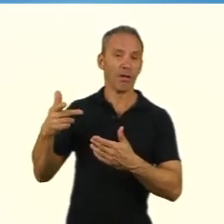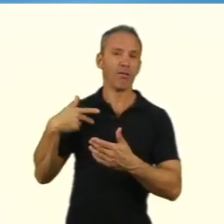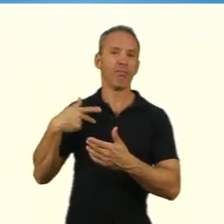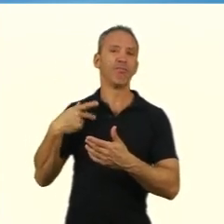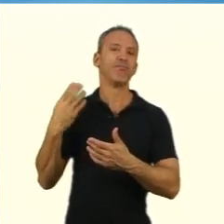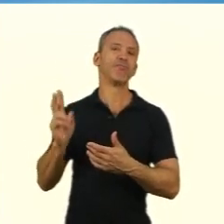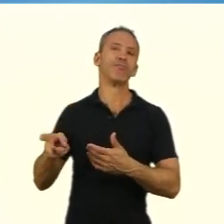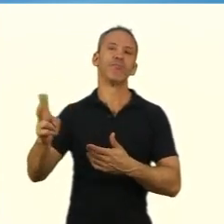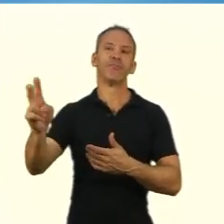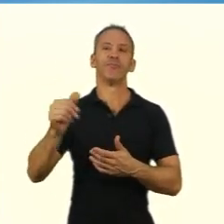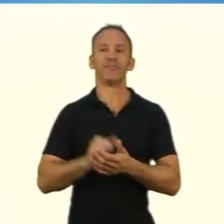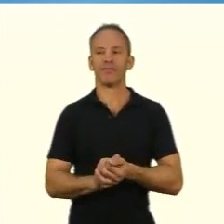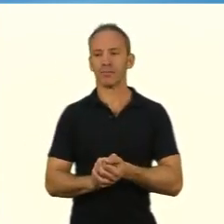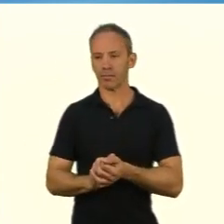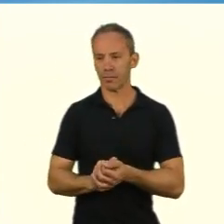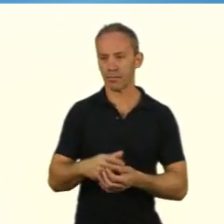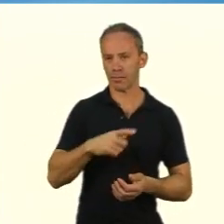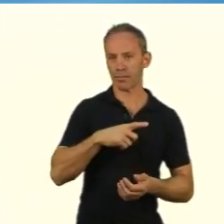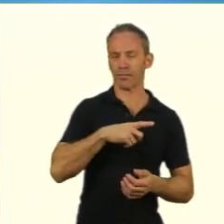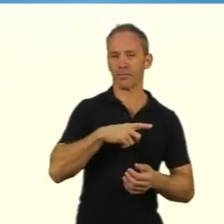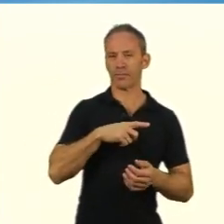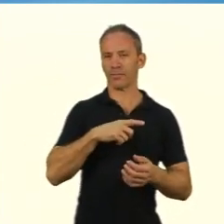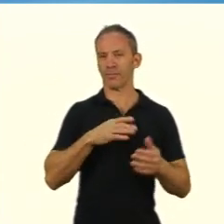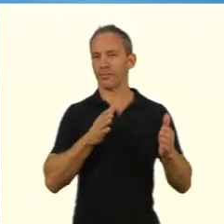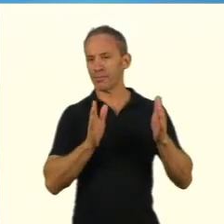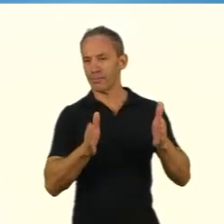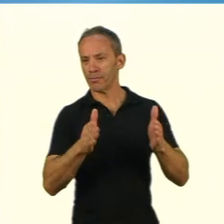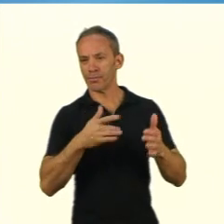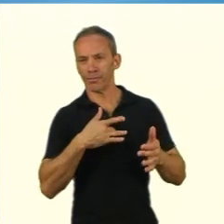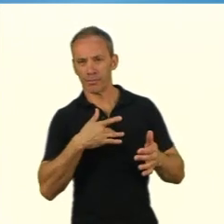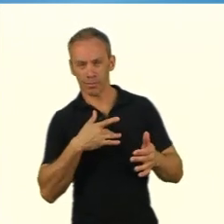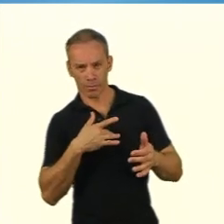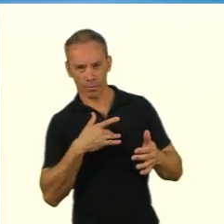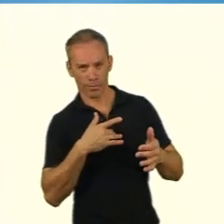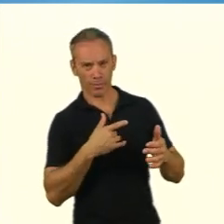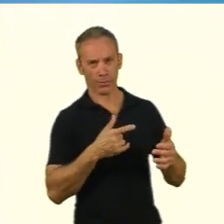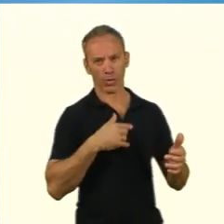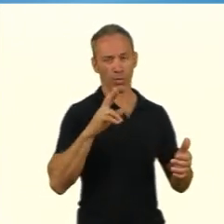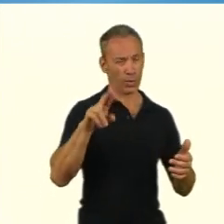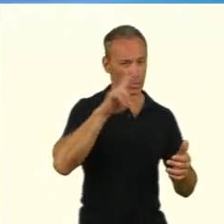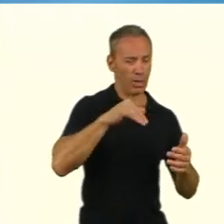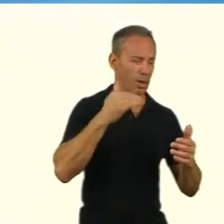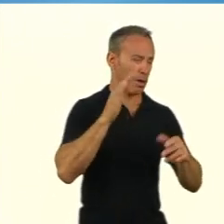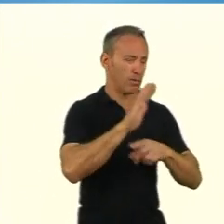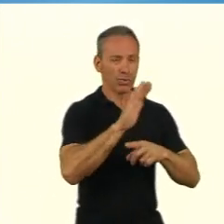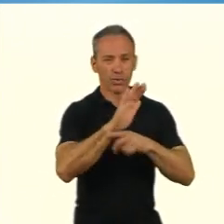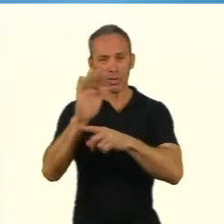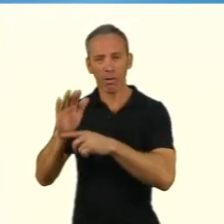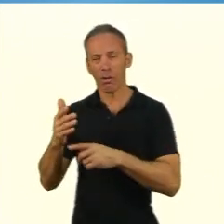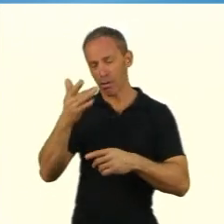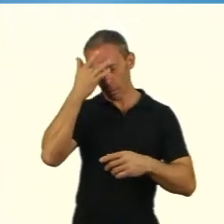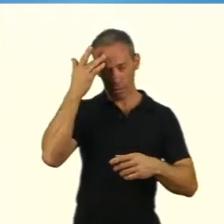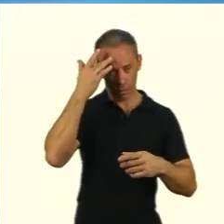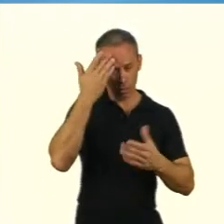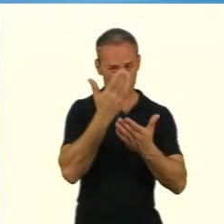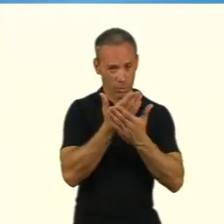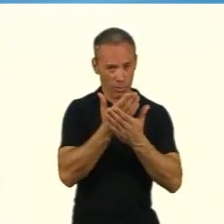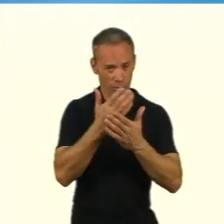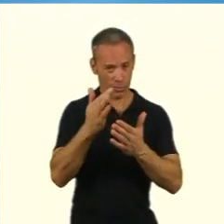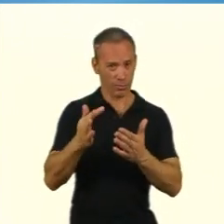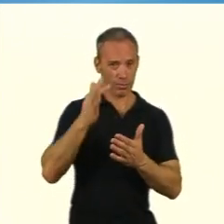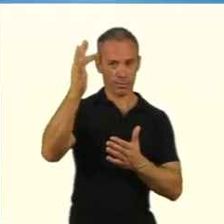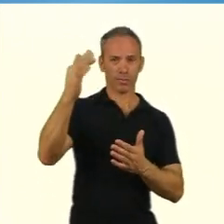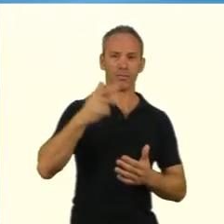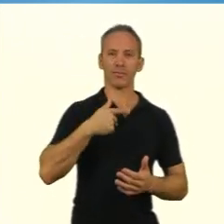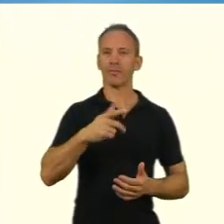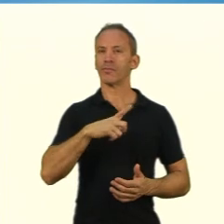útil no sentido de utilitarismo eu vou aí no meio de campo nem tanto ao mar nem tanto ao perco